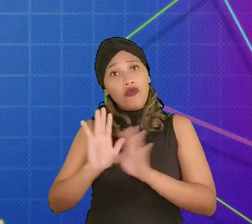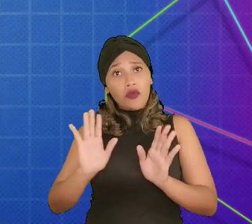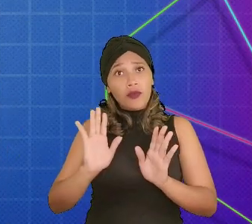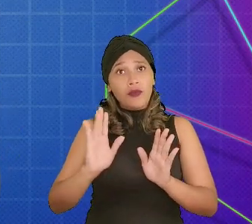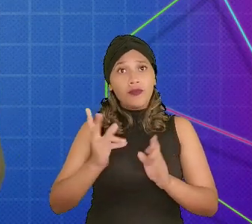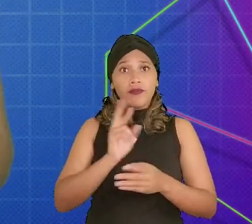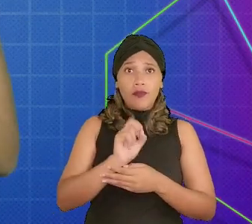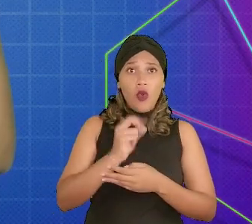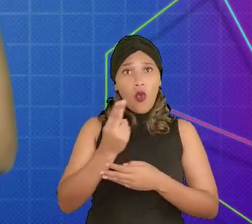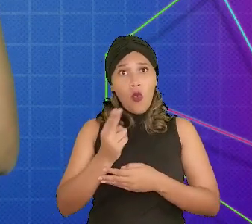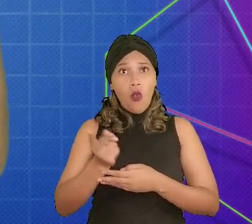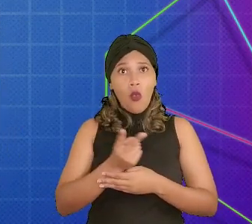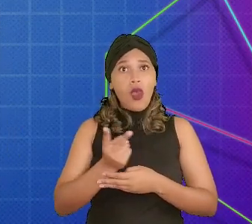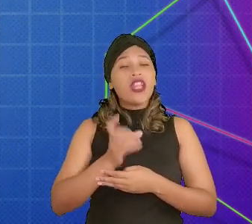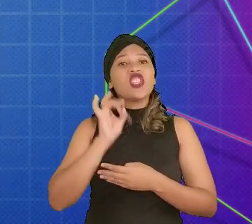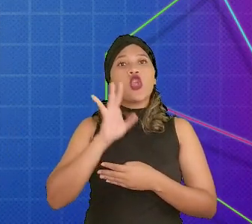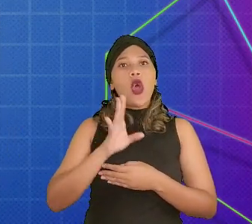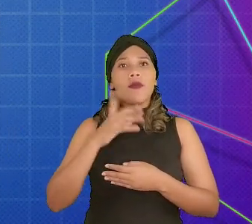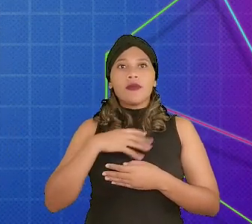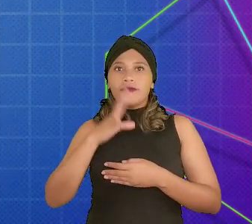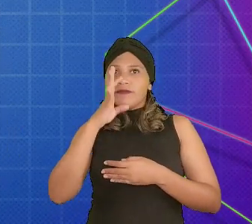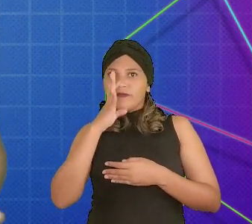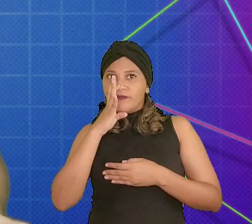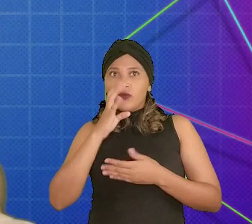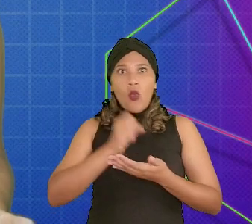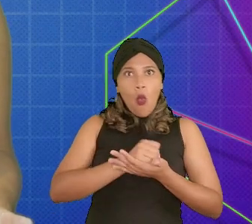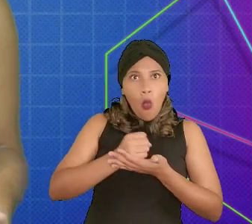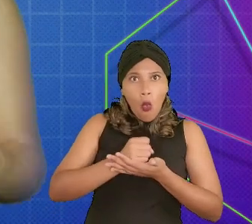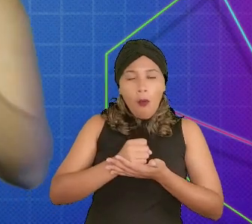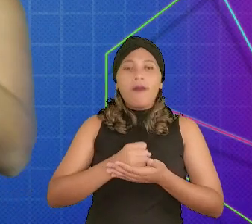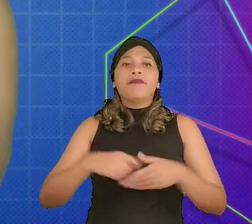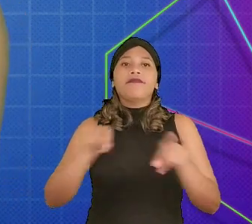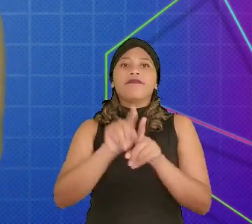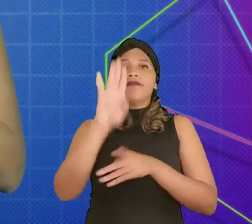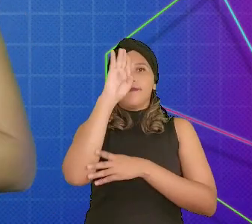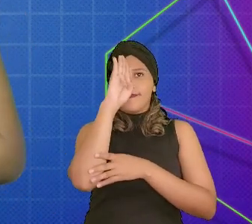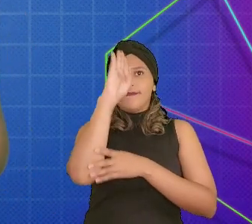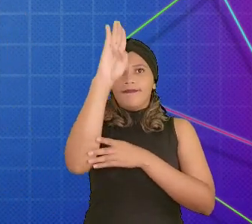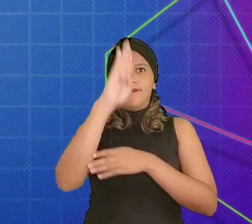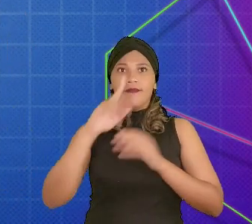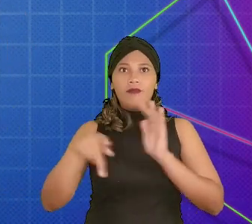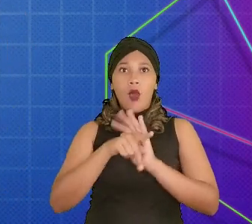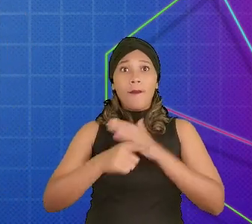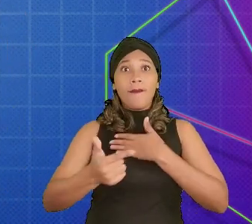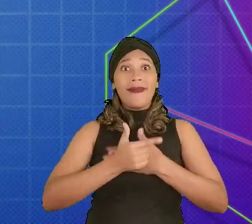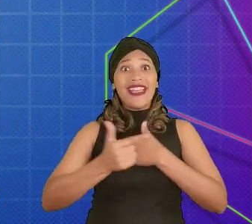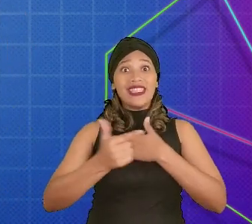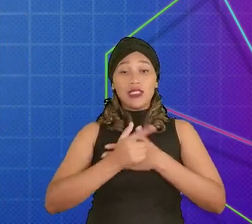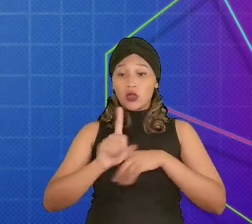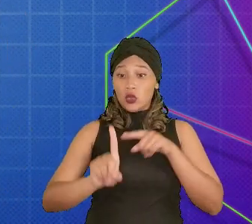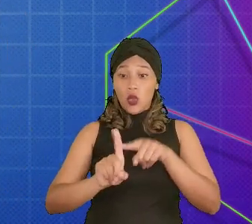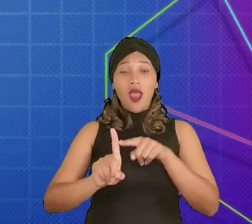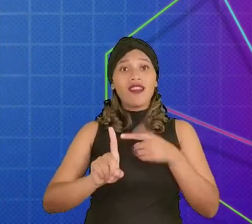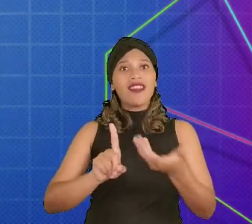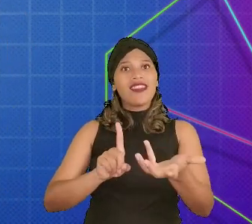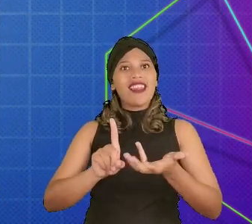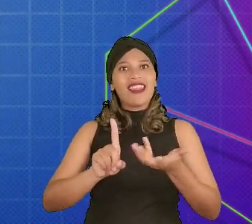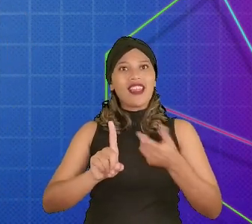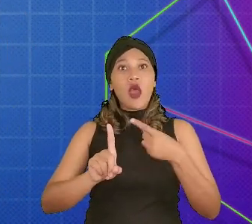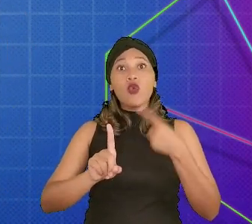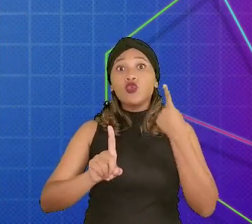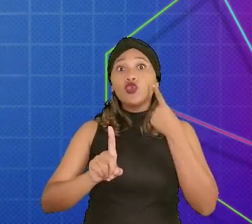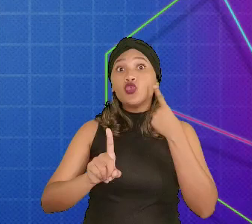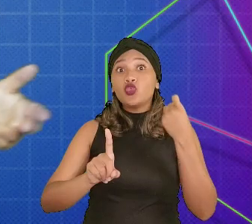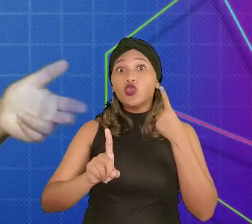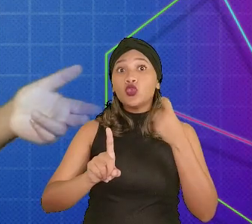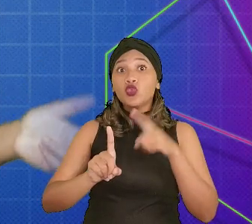elemento diegético existe não só para o público ou para o jogador, mas principalmente para o personagem que também muitas vezes interage com